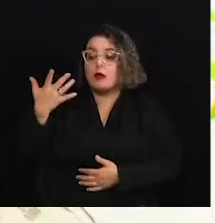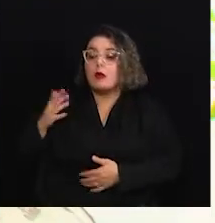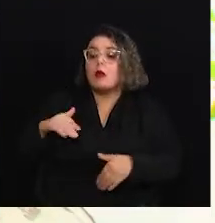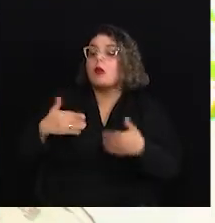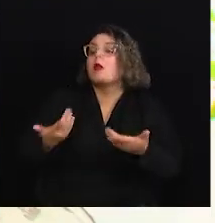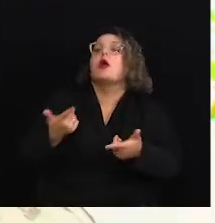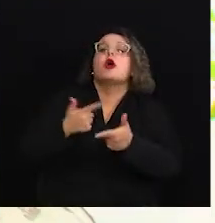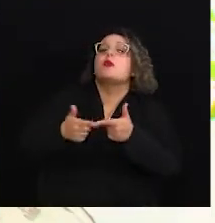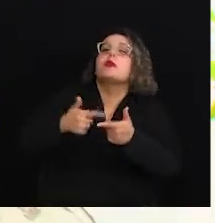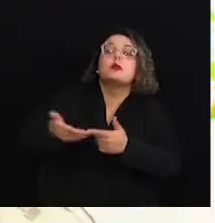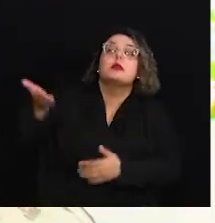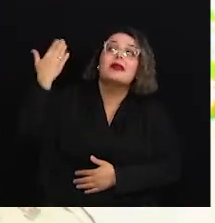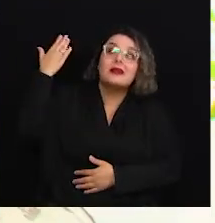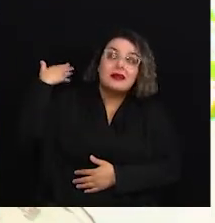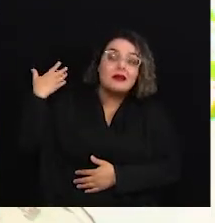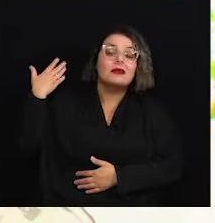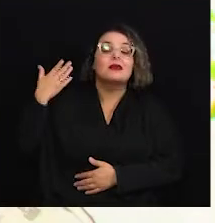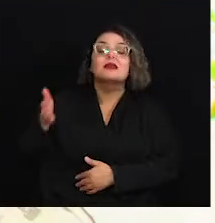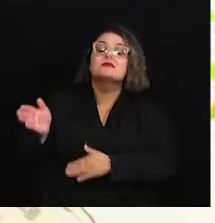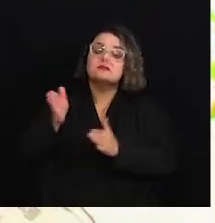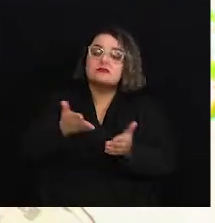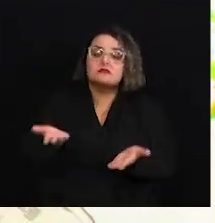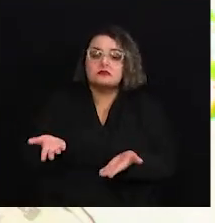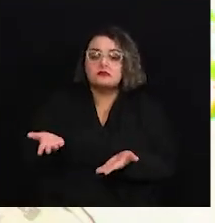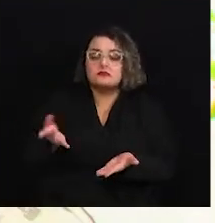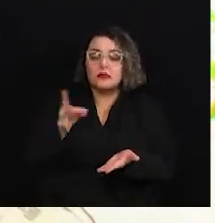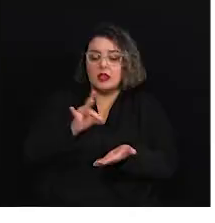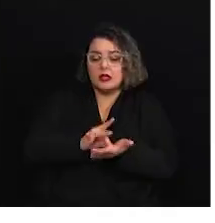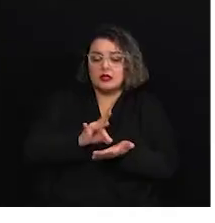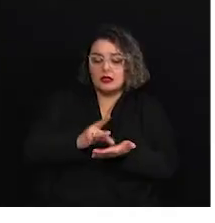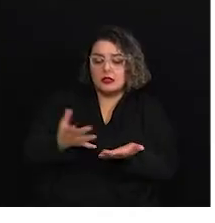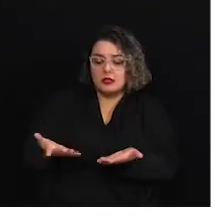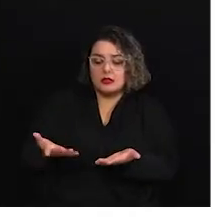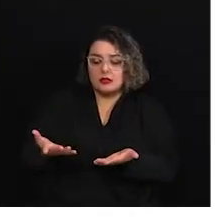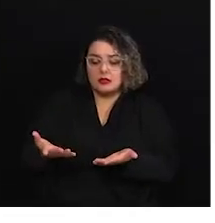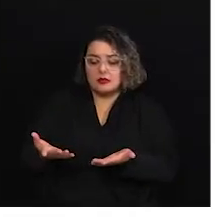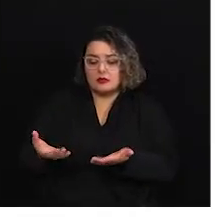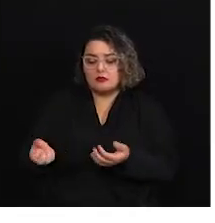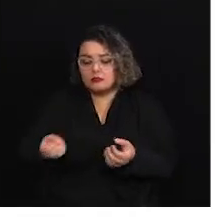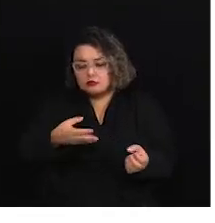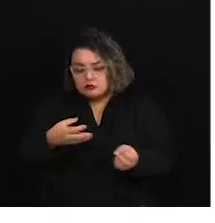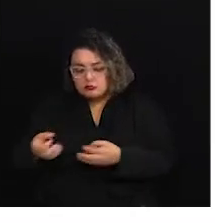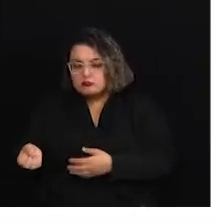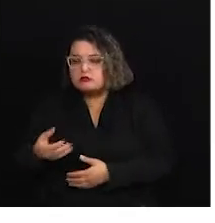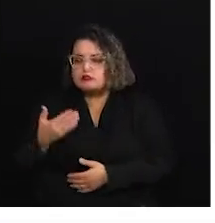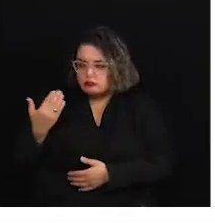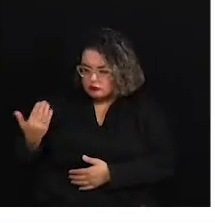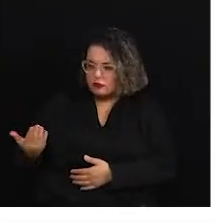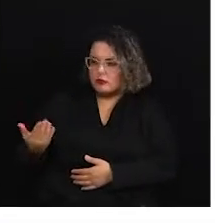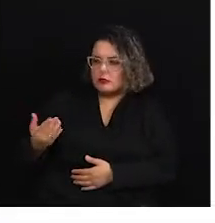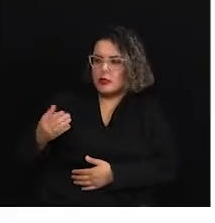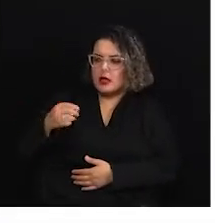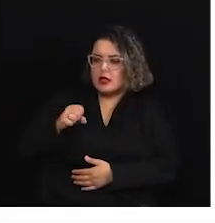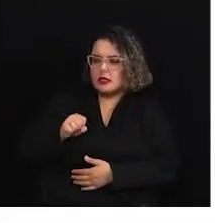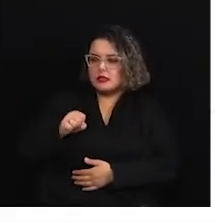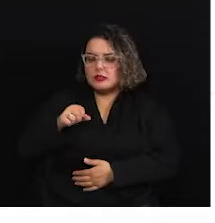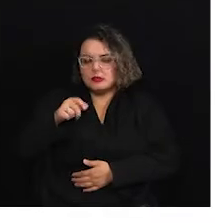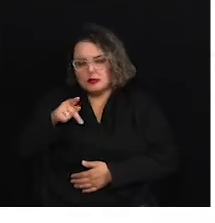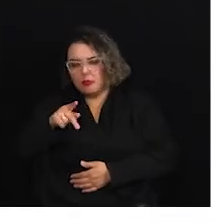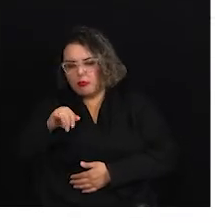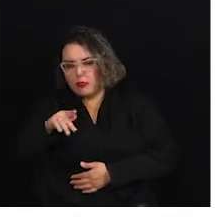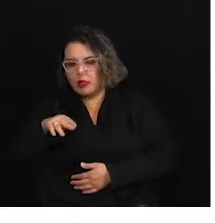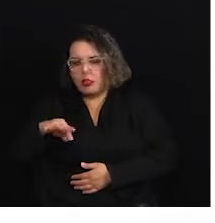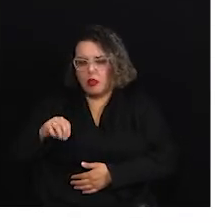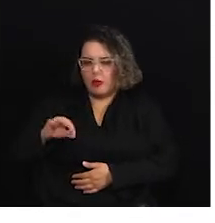Qual foi a dor lá do passado que vocês disseram é esse o caminho? Na verdade, a Way Handle ela surge quase como uma spin-off, né? Então,